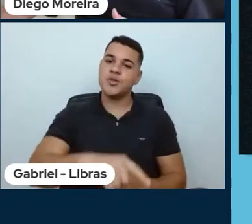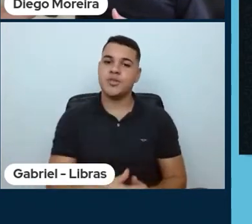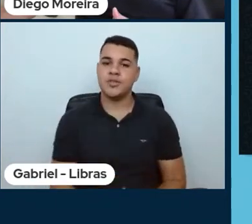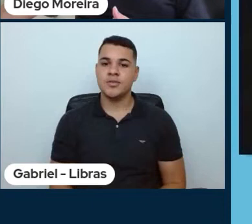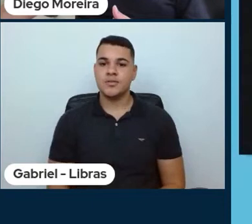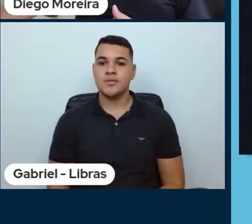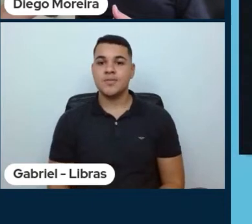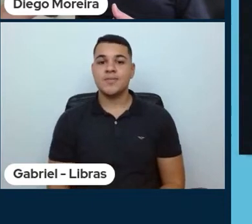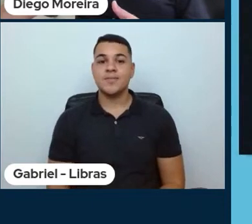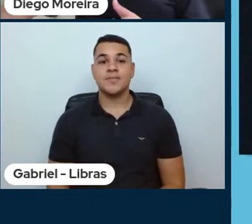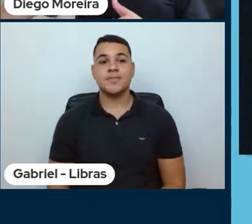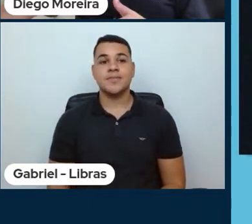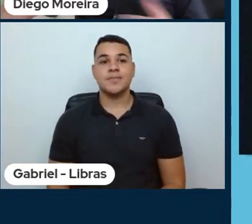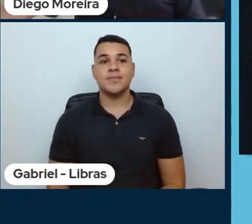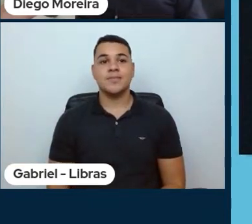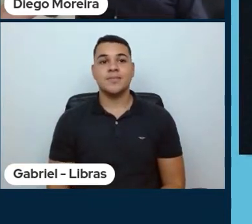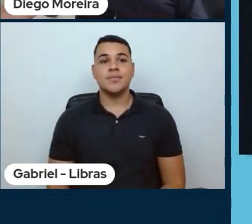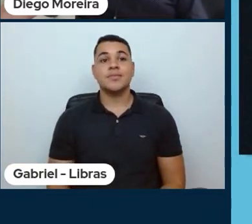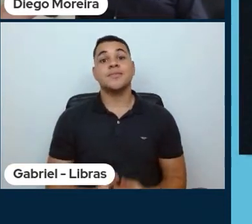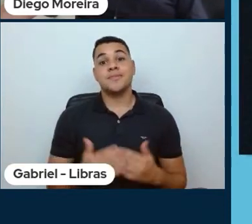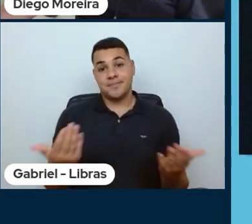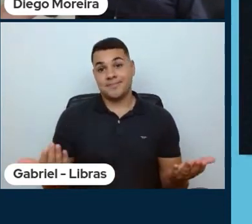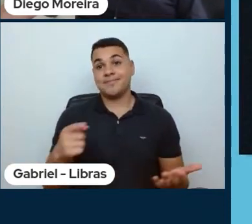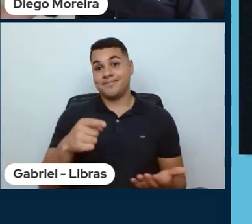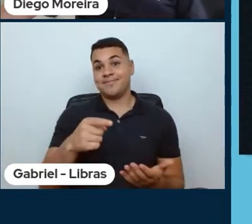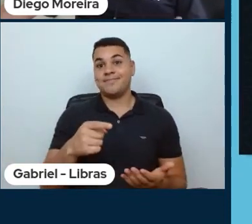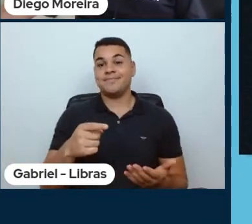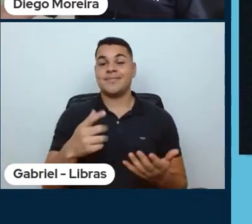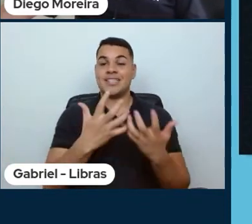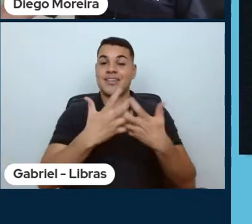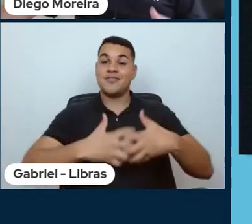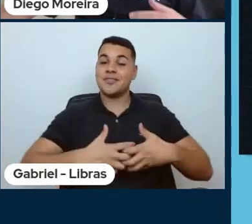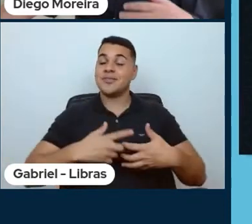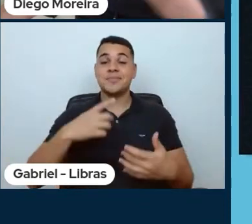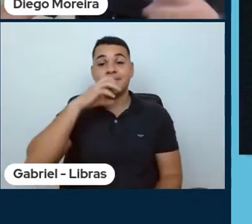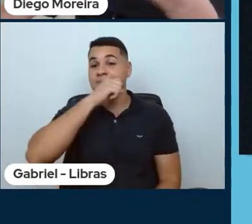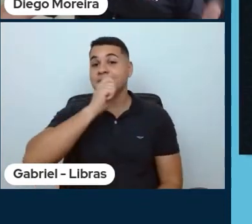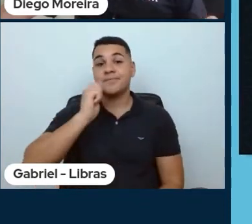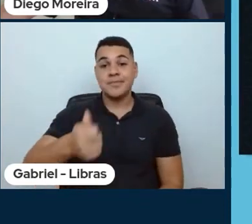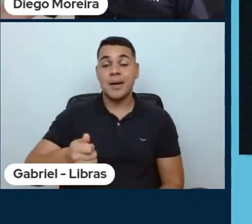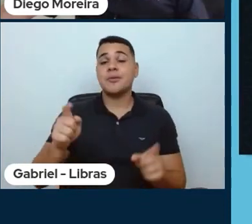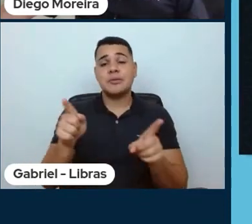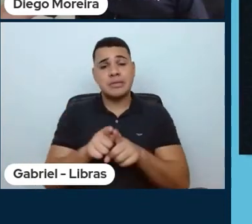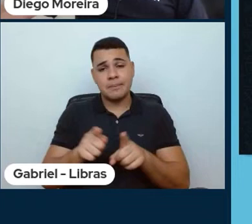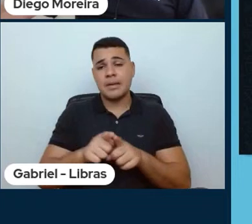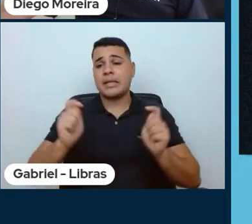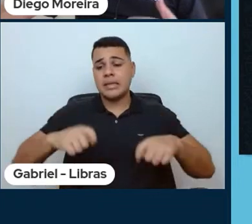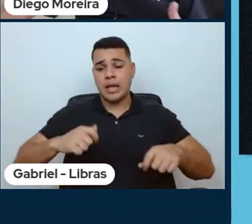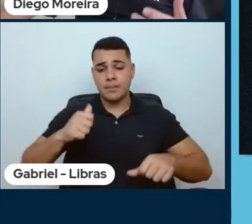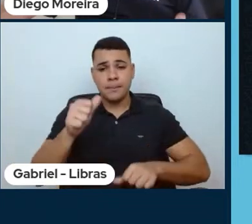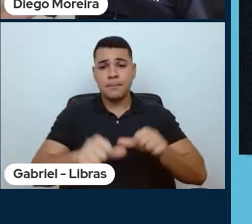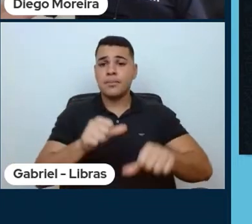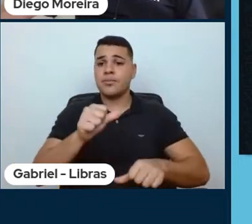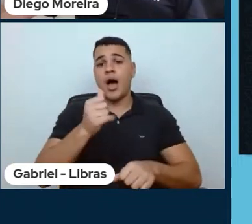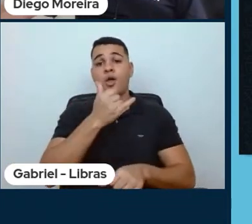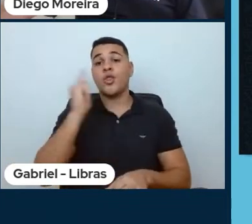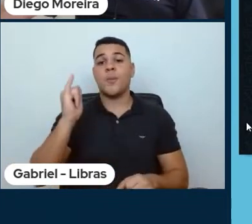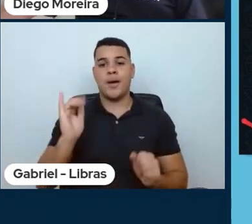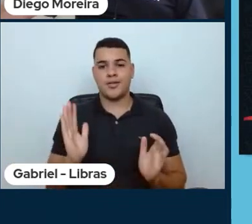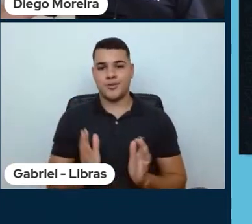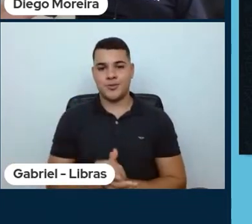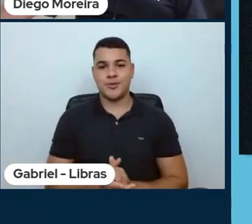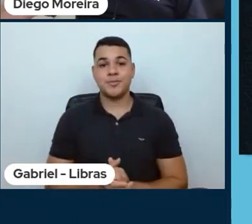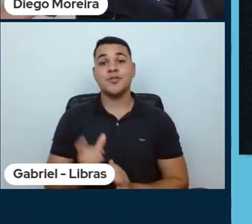Então, a solução ela é muito flexível, ela não fica engessada, ela faz essa troca automaticamente para você seguir, né.